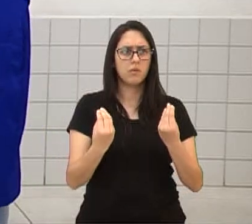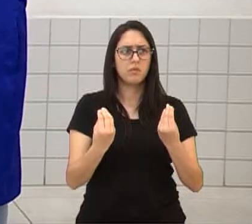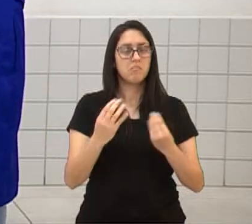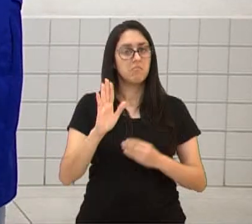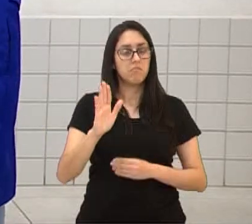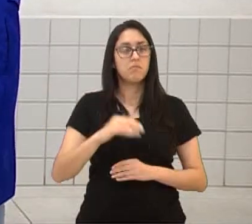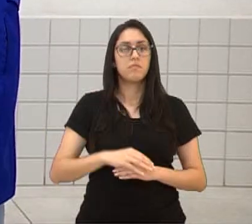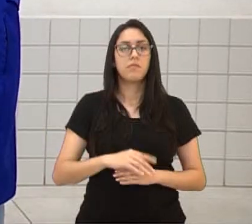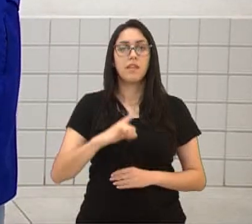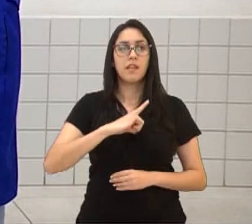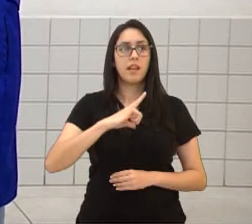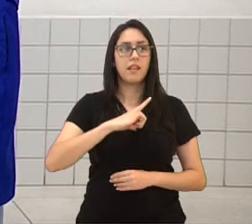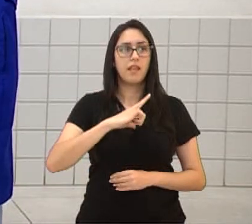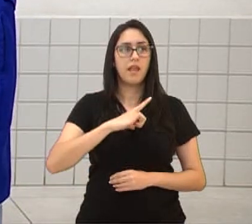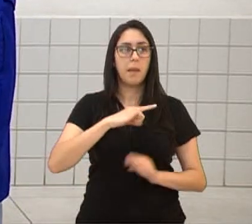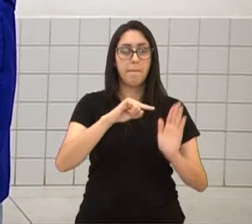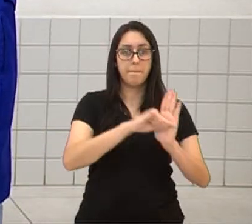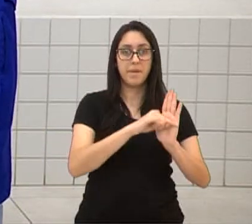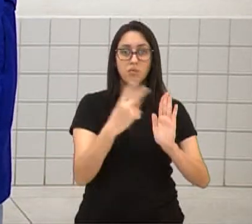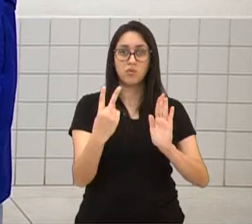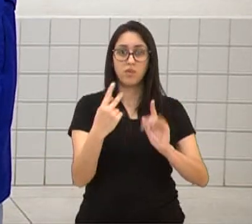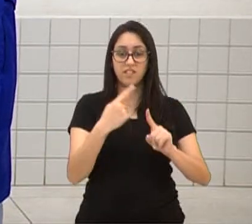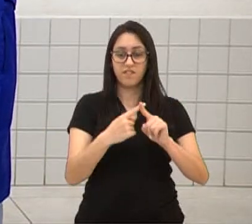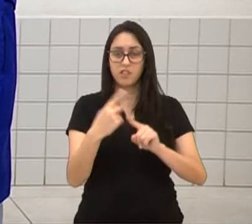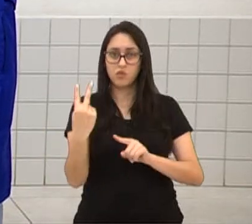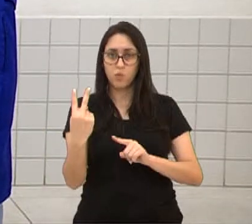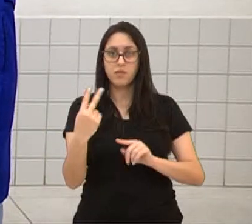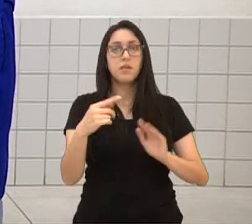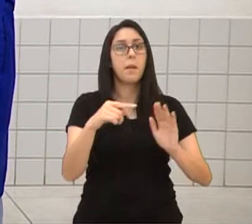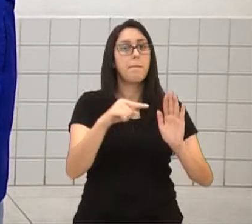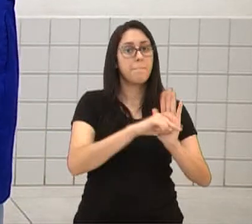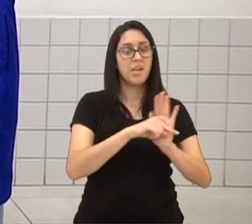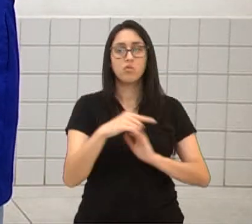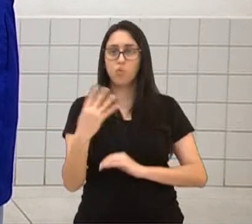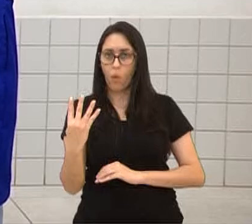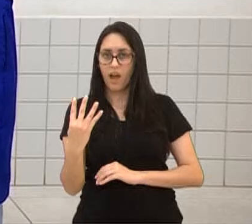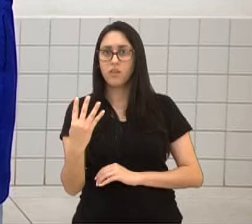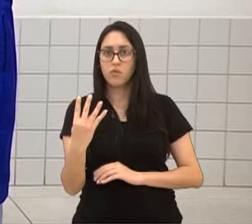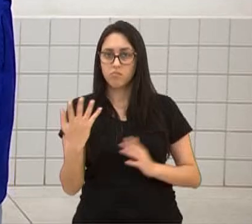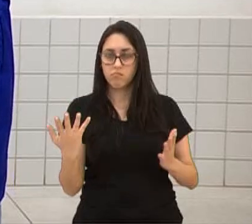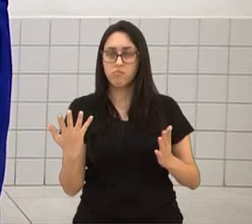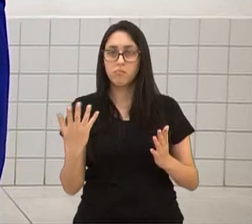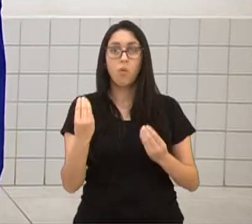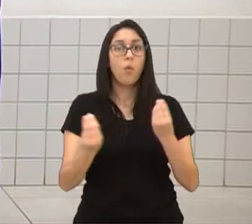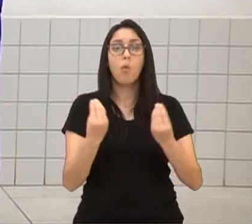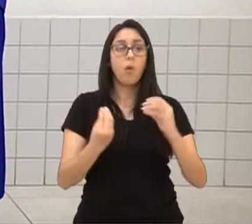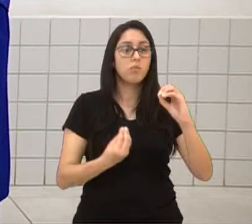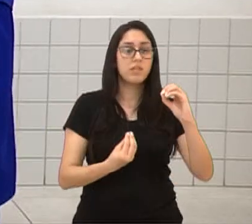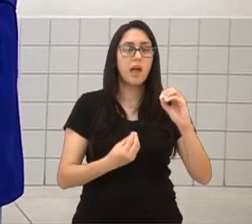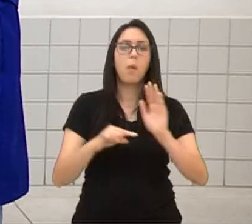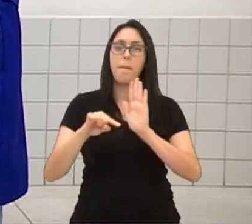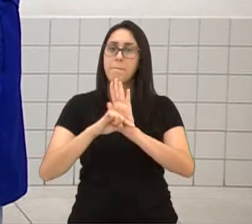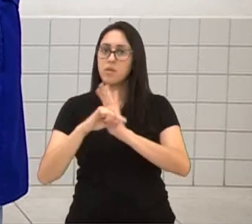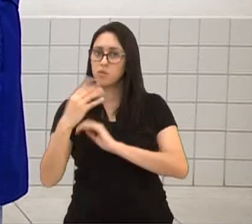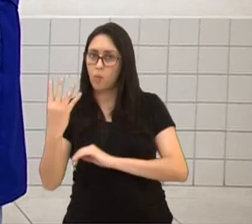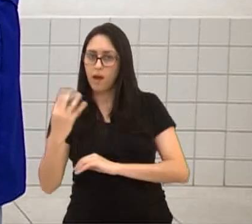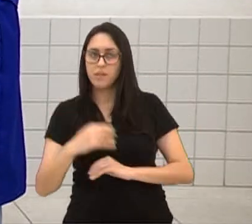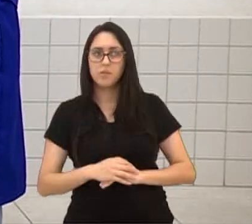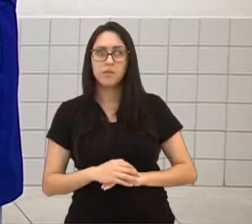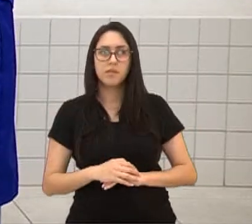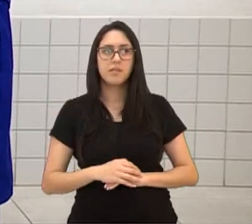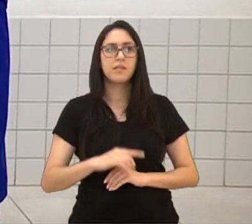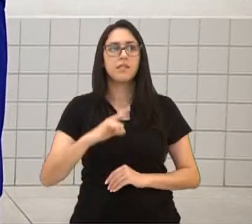menos 2. Menos 2 vezes 2, menos 4. Então, qual o valor que zera? Mais 4. O carbono,